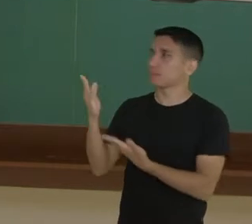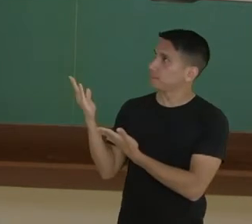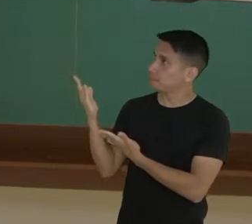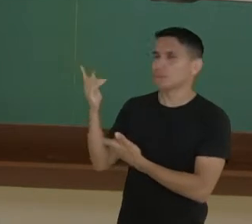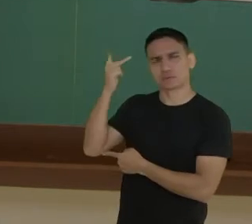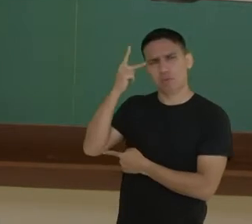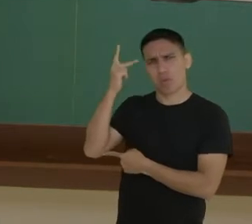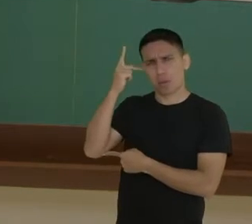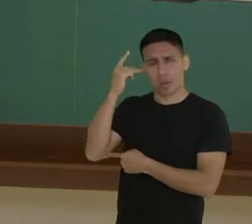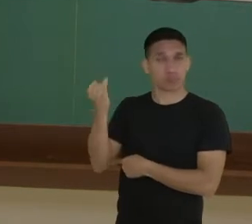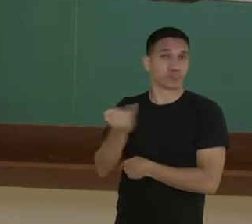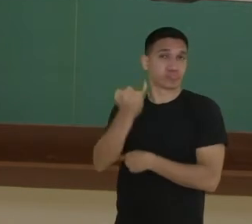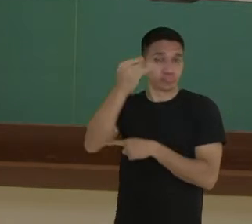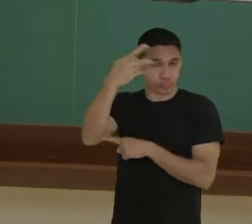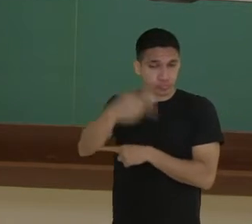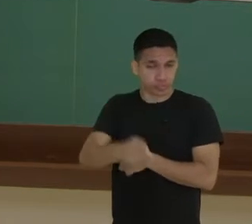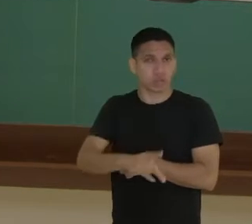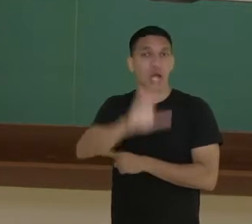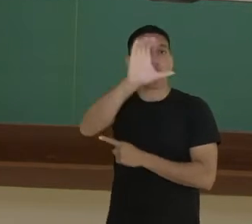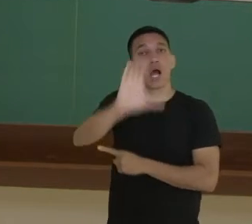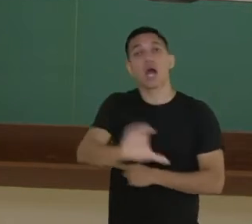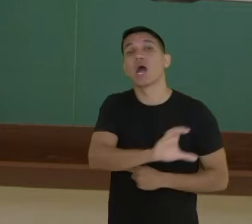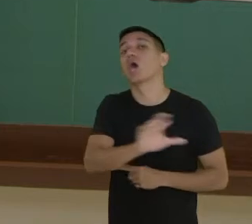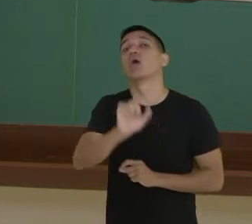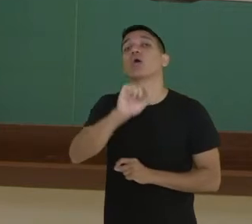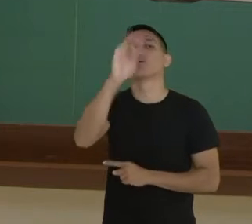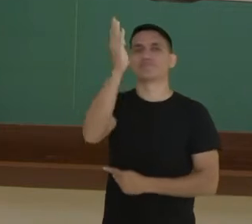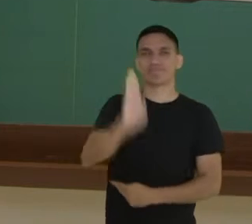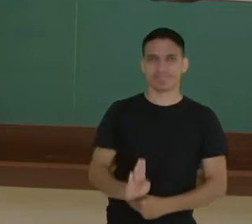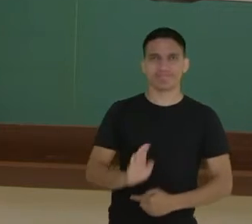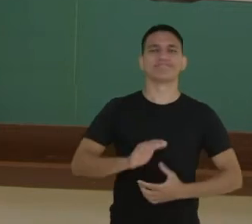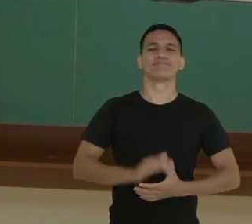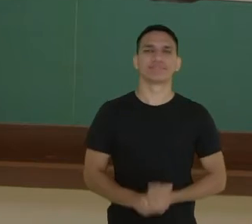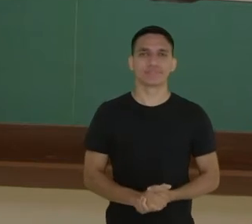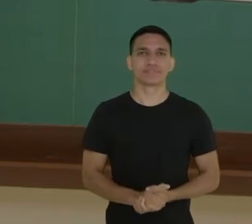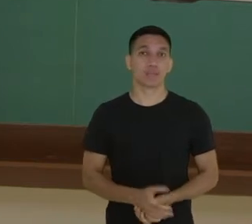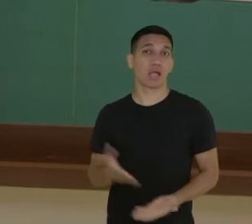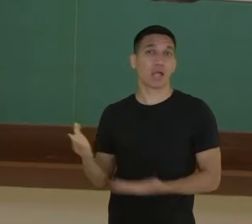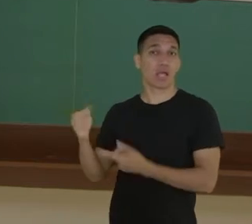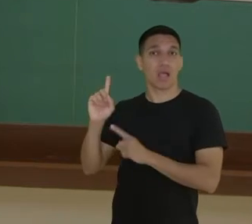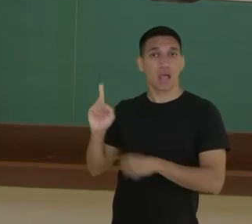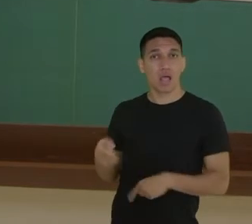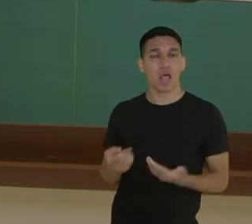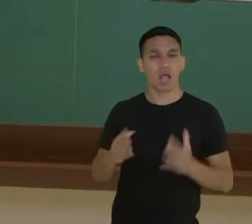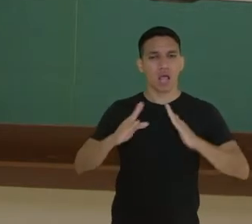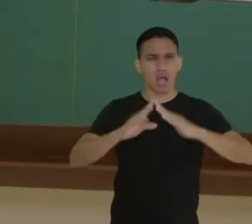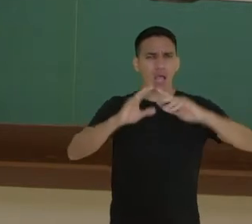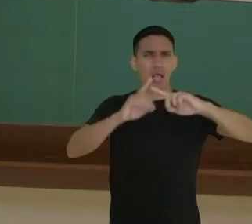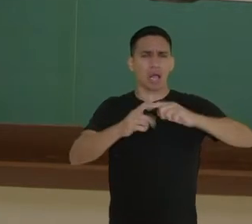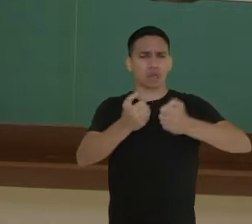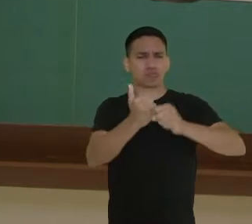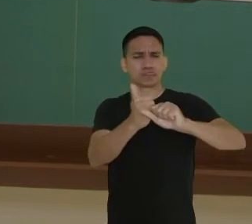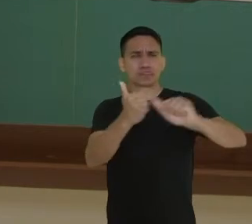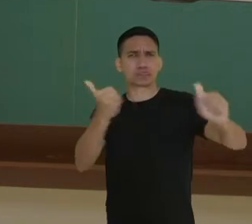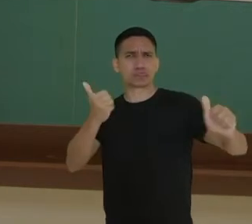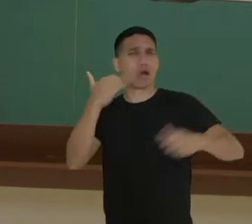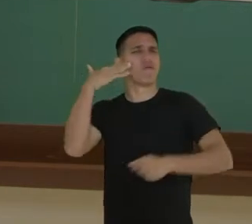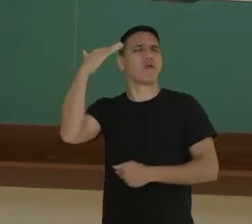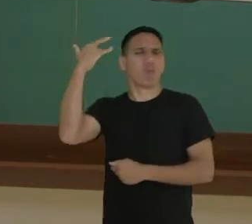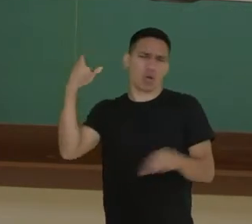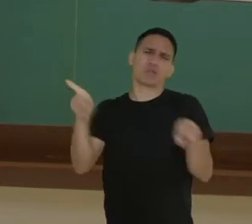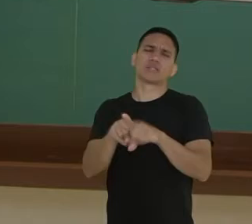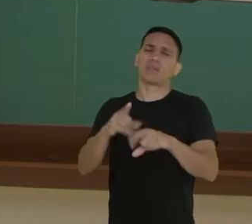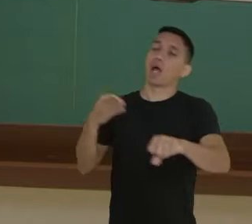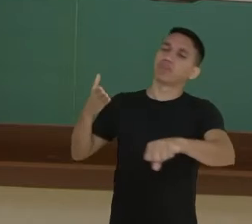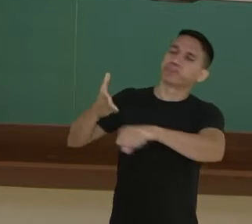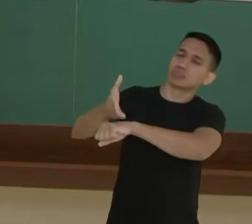muito importante para os católicos do Brasil, É uma basílica muito grande, muito conhecida e muito